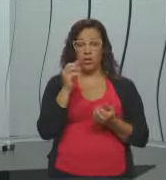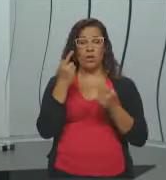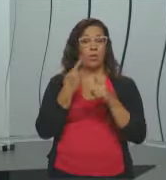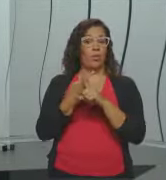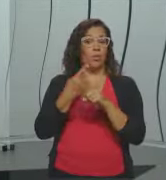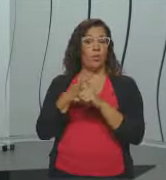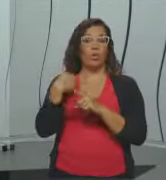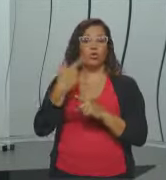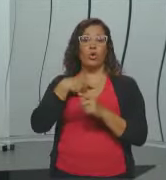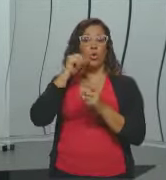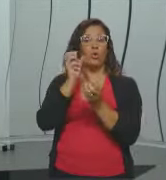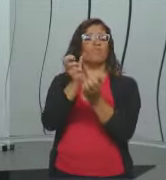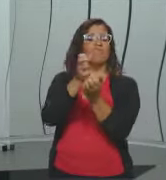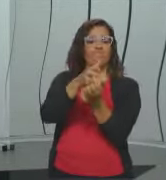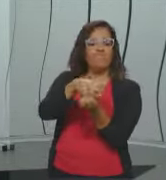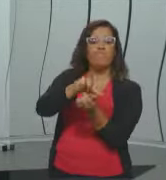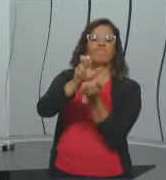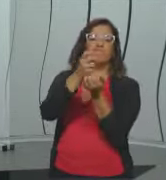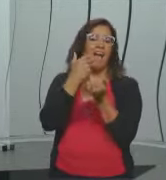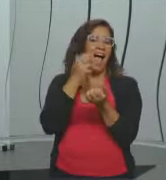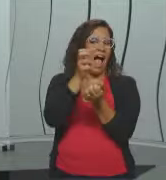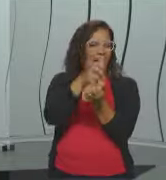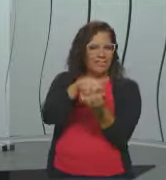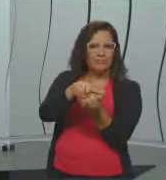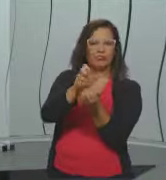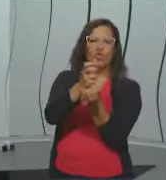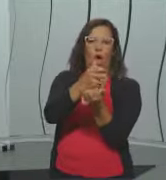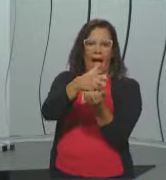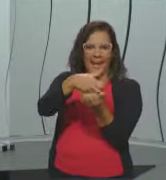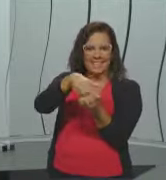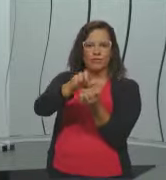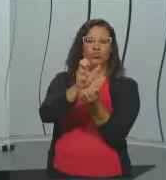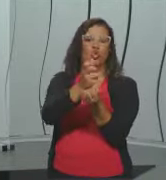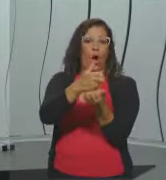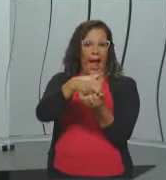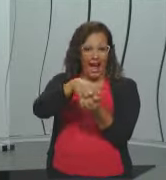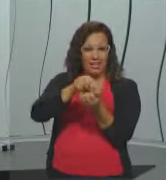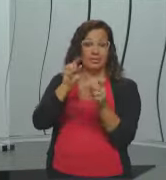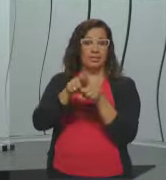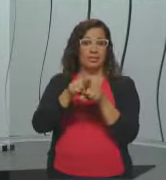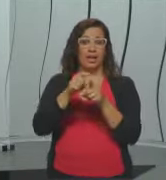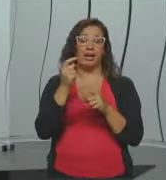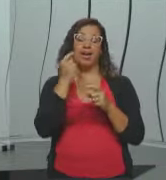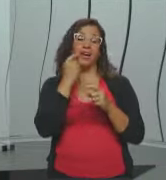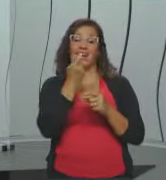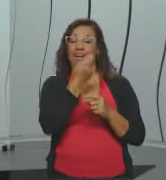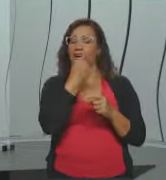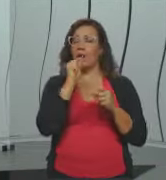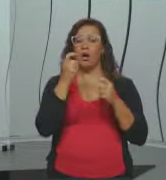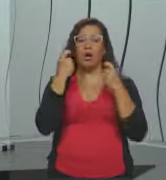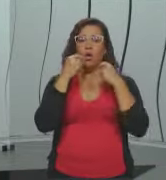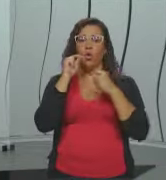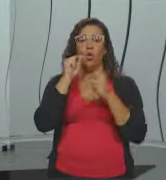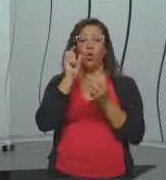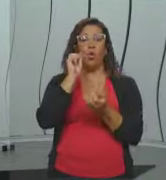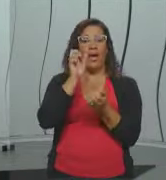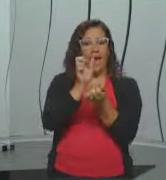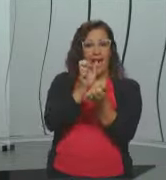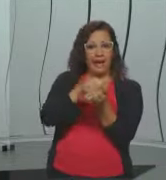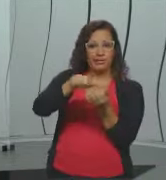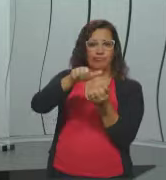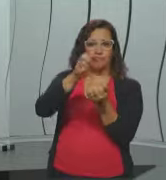trata-se de movimentos mecânicos mesmo. Quando nós mastigamos os alimentos, nós temos dentes responsáveis por cortar os